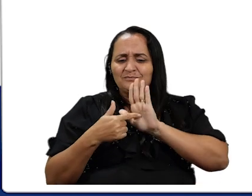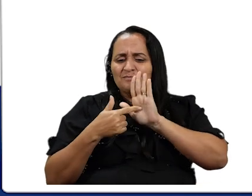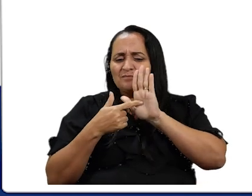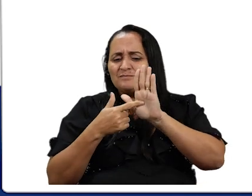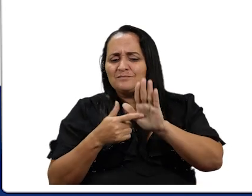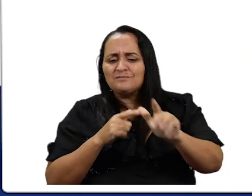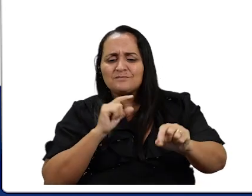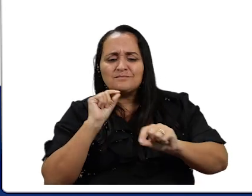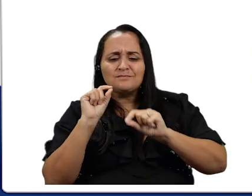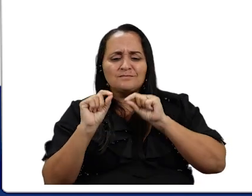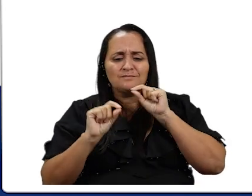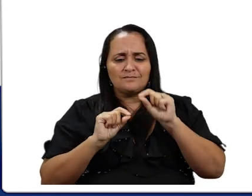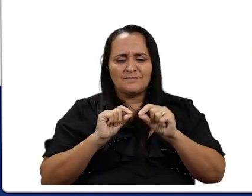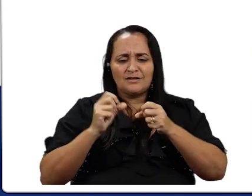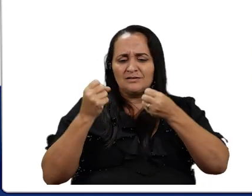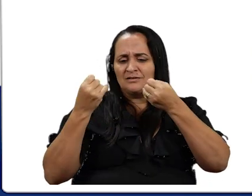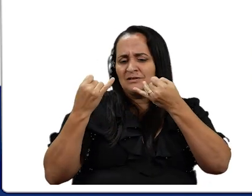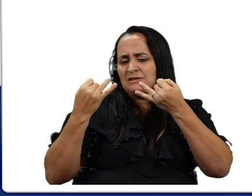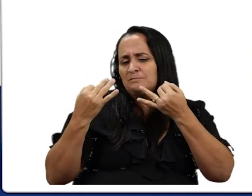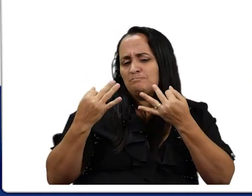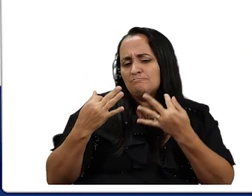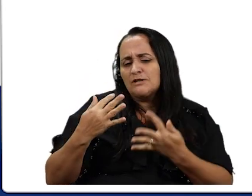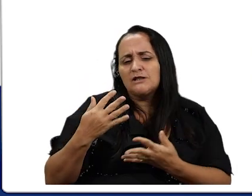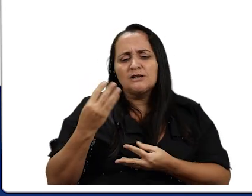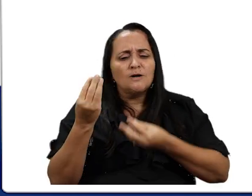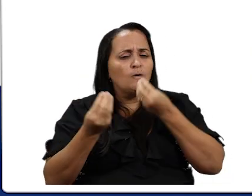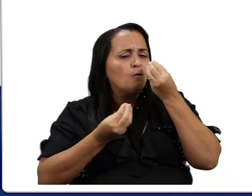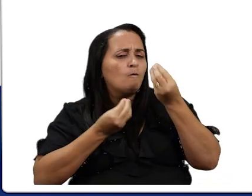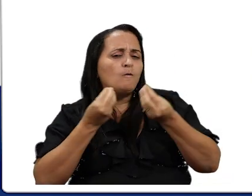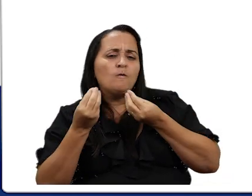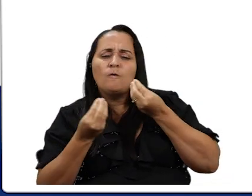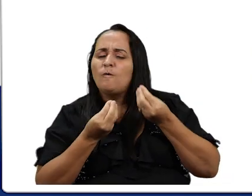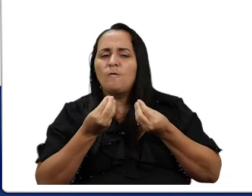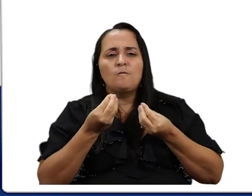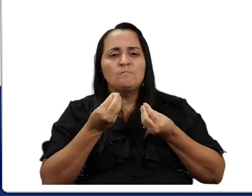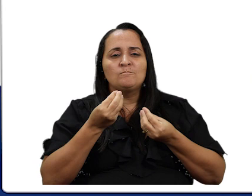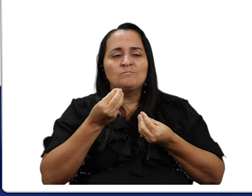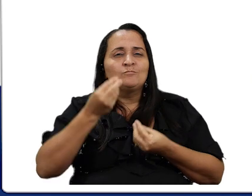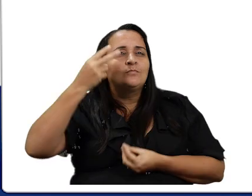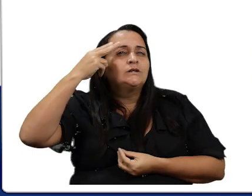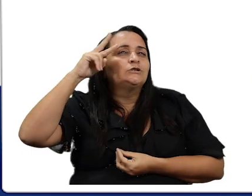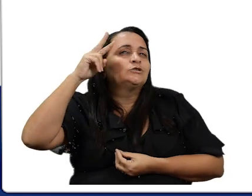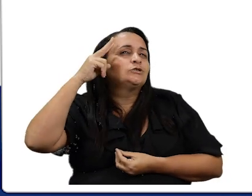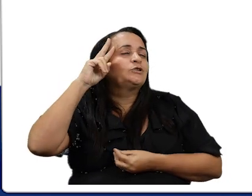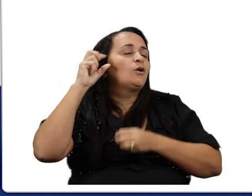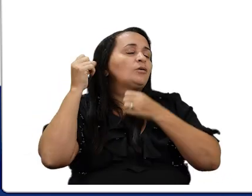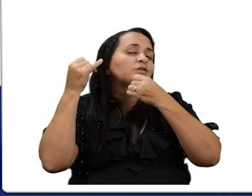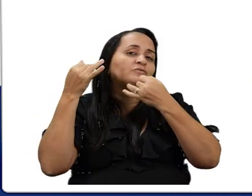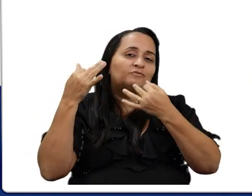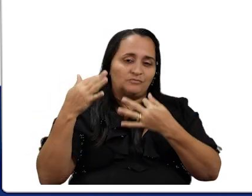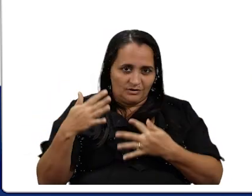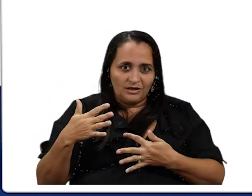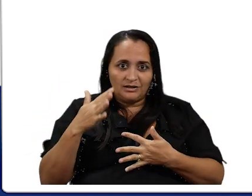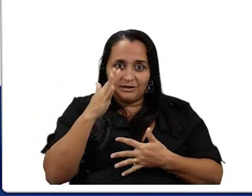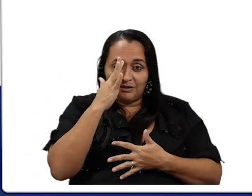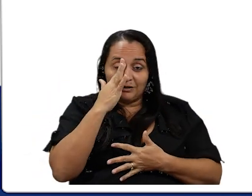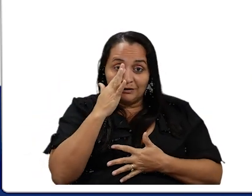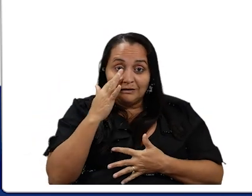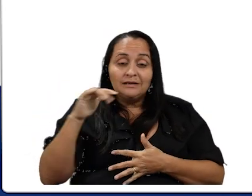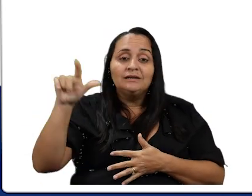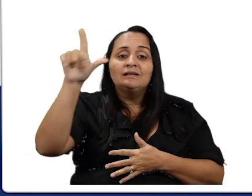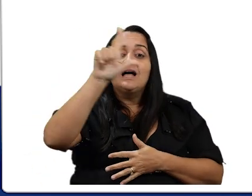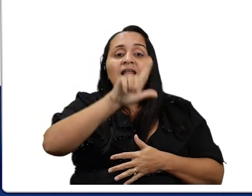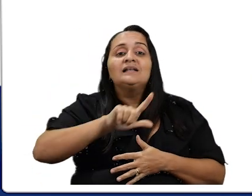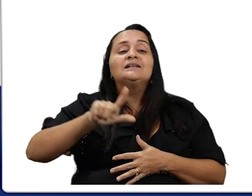Narrador é aquele que narra, que conta ou relata, certo? Na literatura, que é o nosso caso aqui